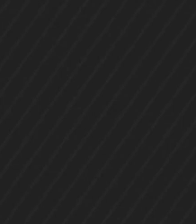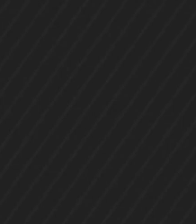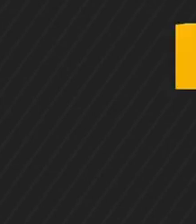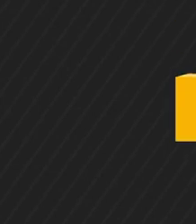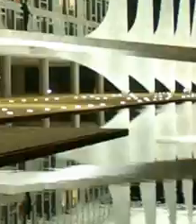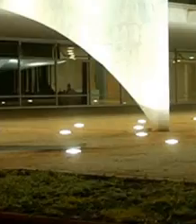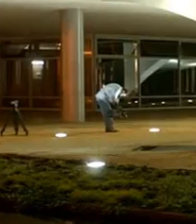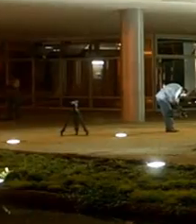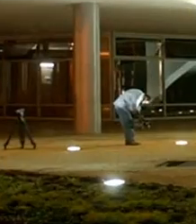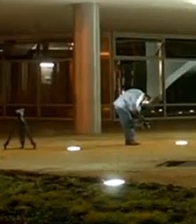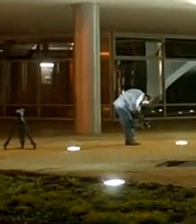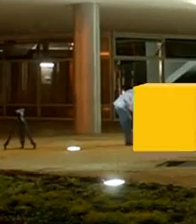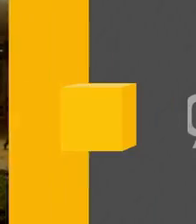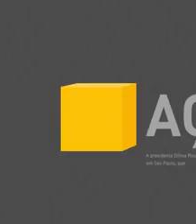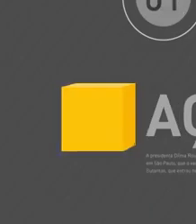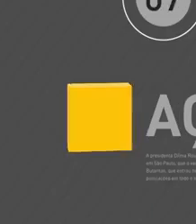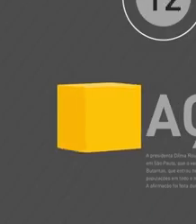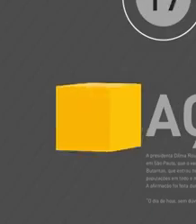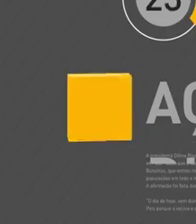Música